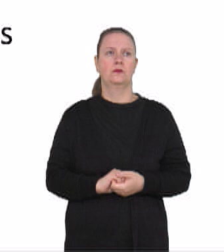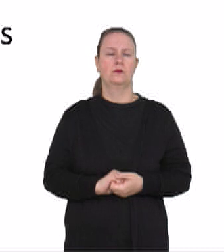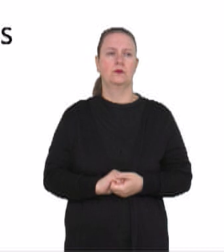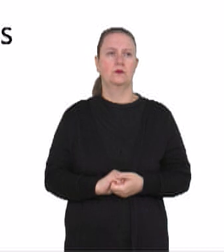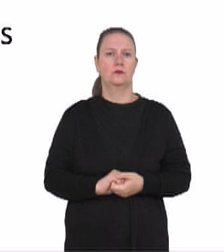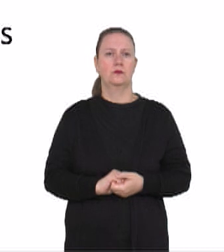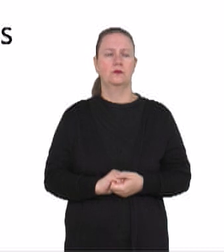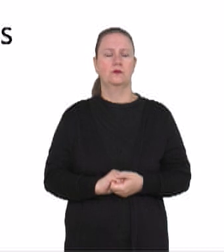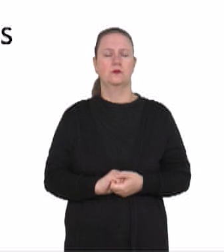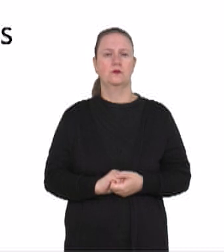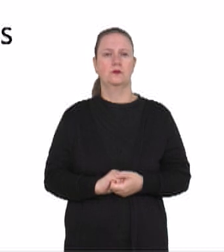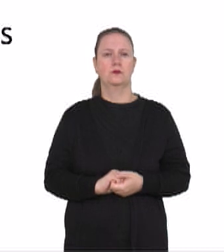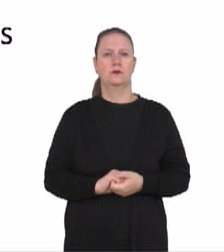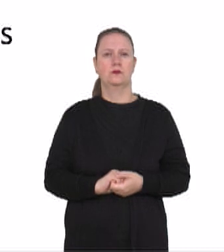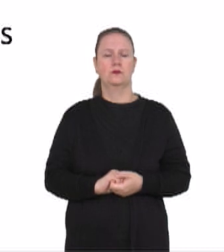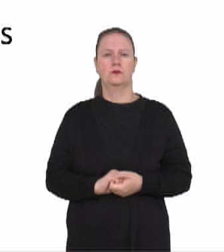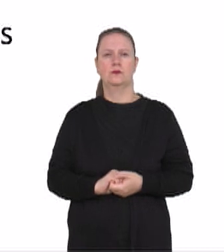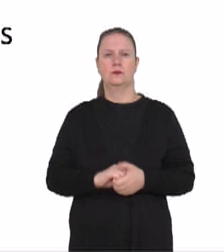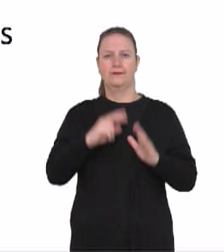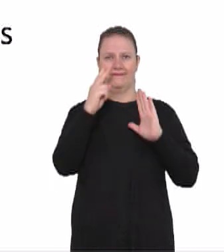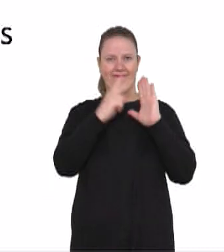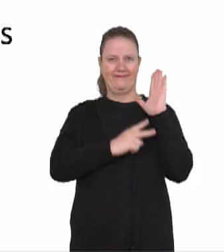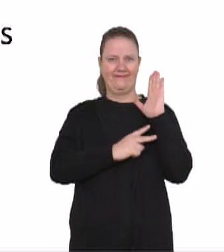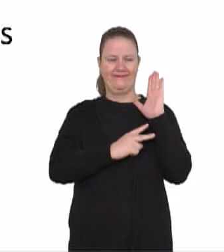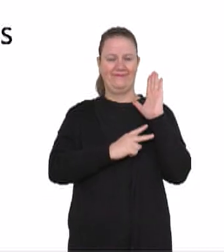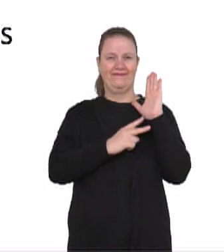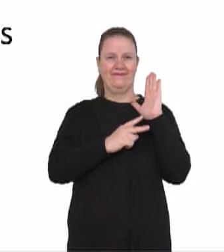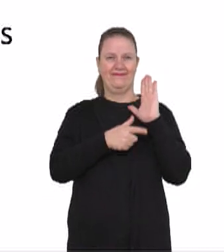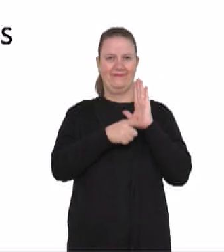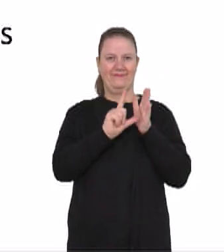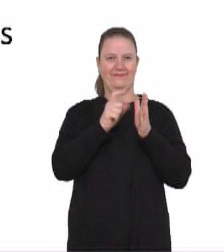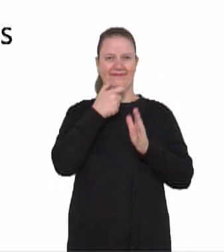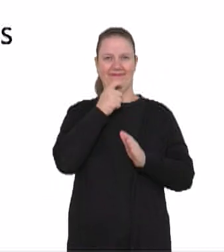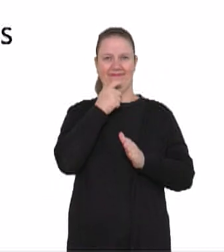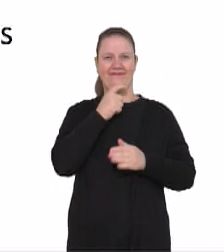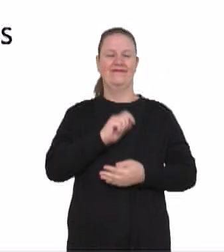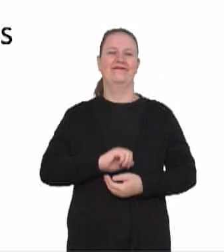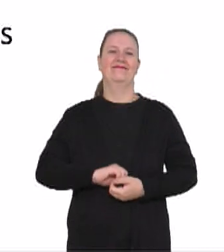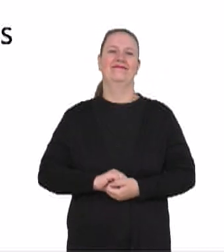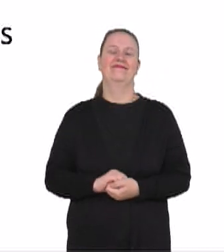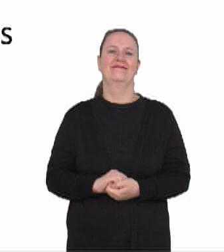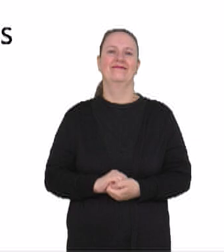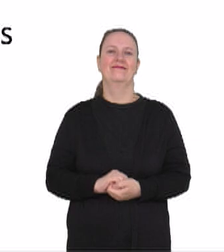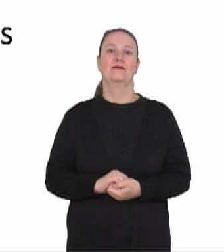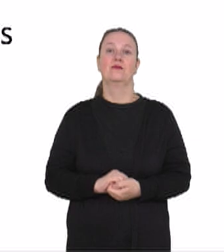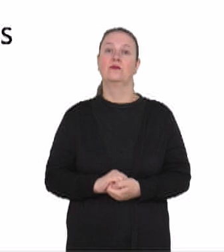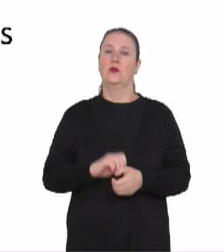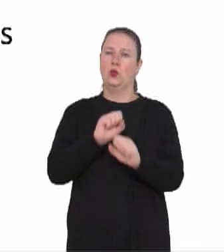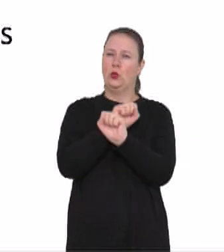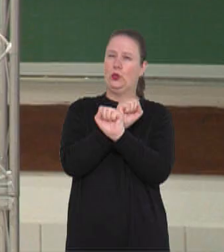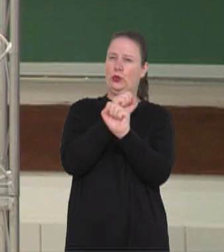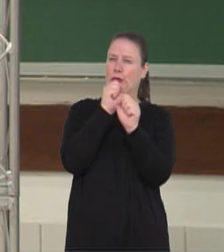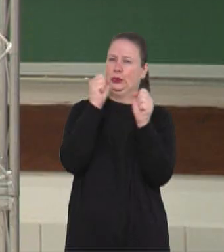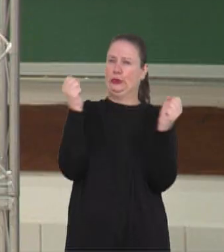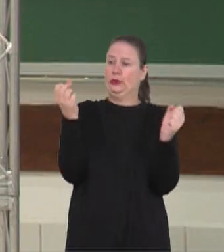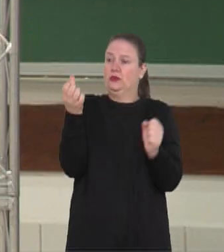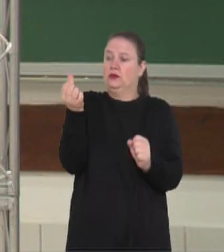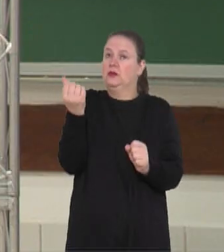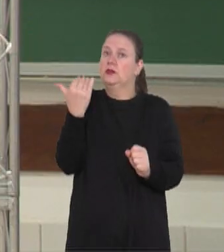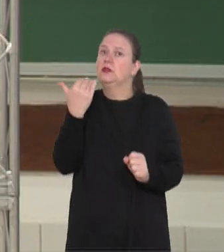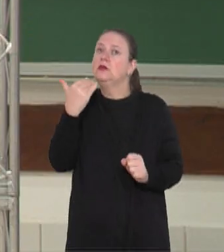goes outside to collect the rainwater in the buckets she left there last night. Então, ela acorda às 6:30 da